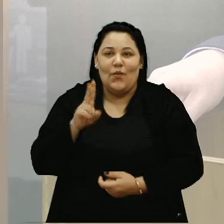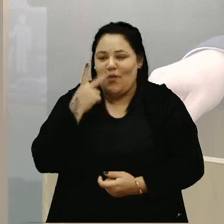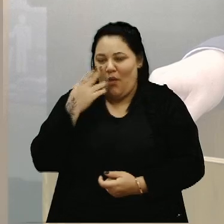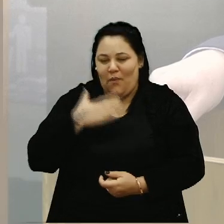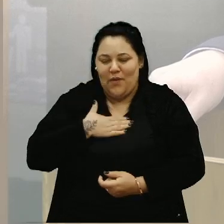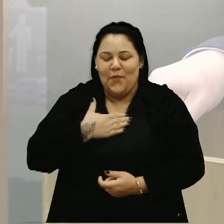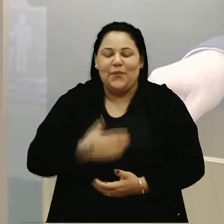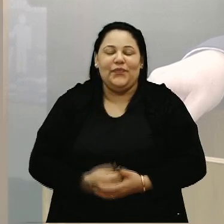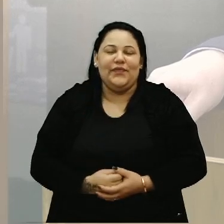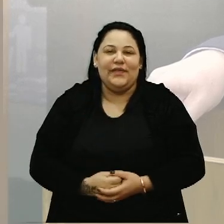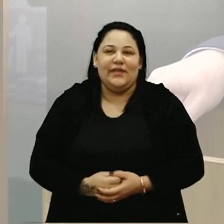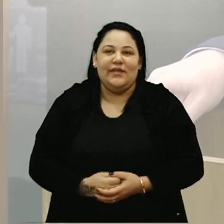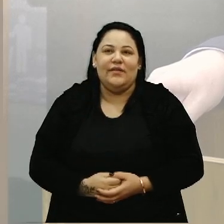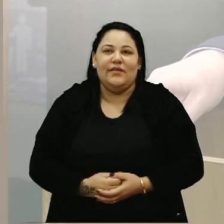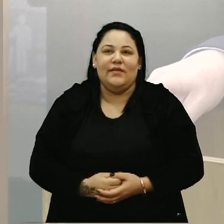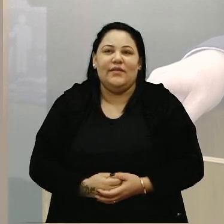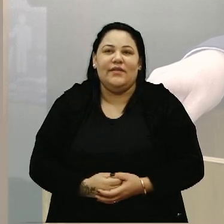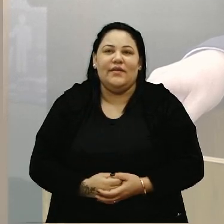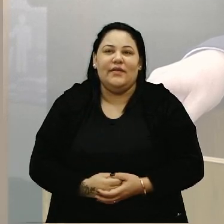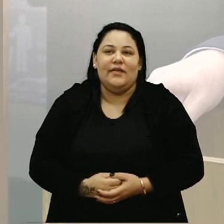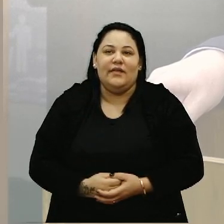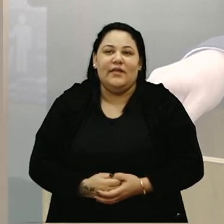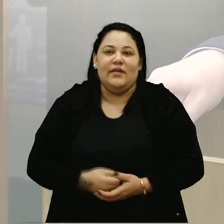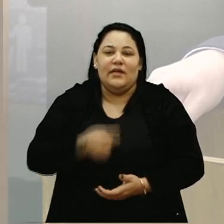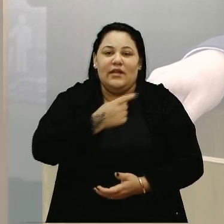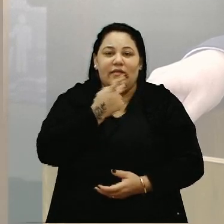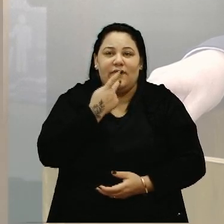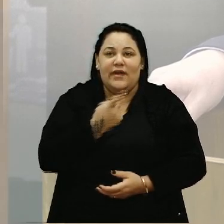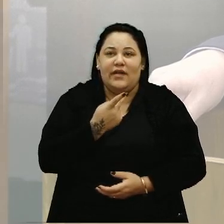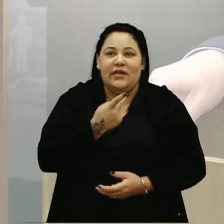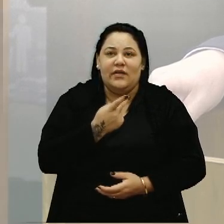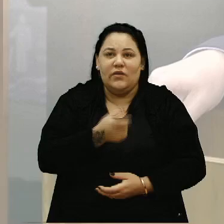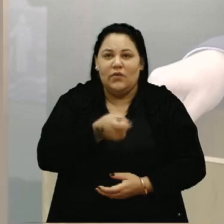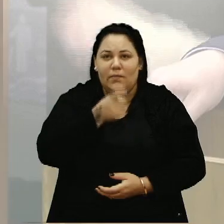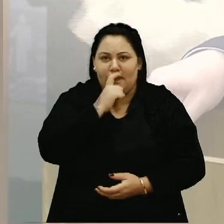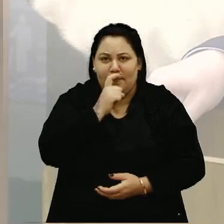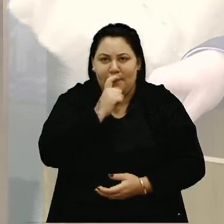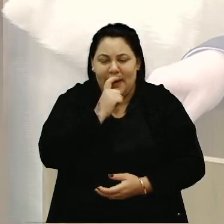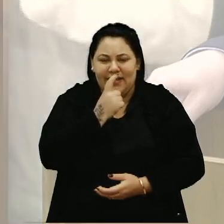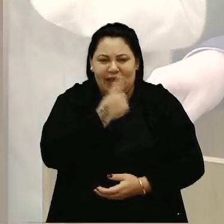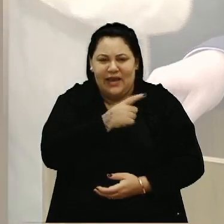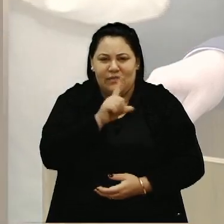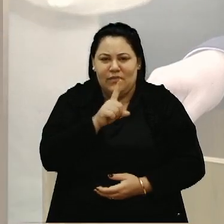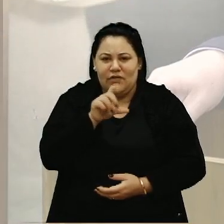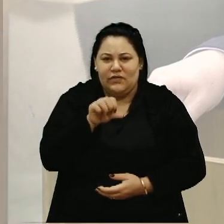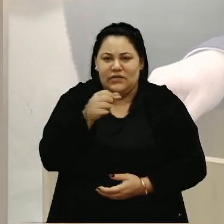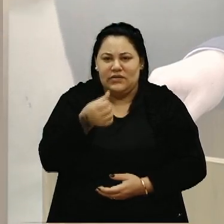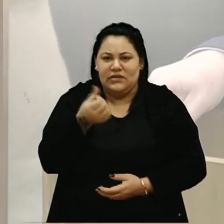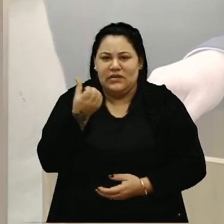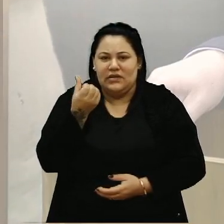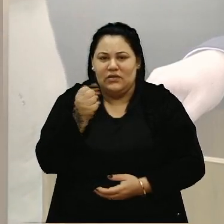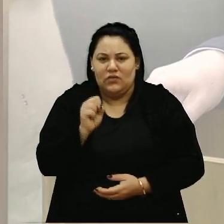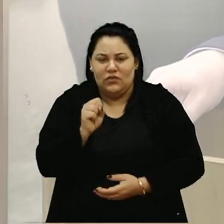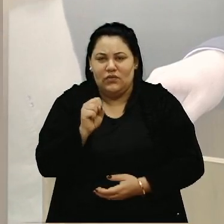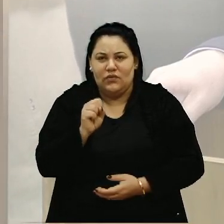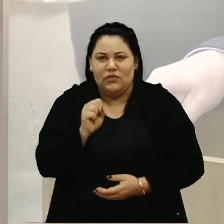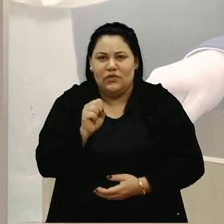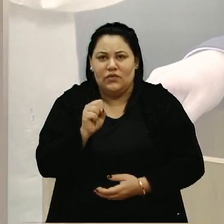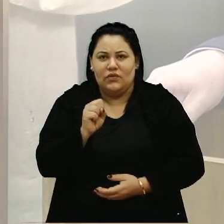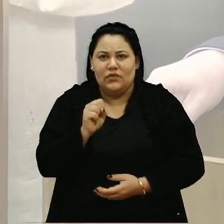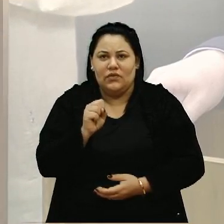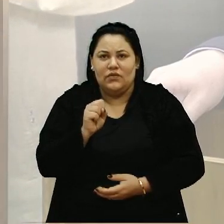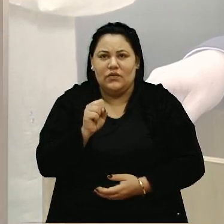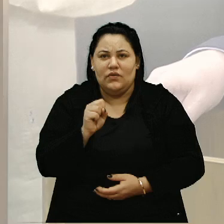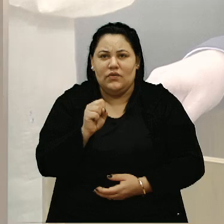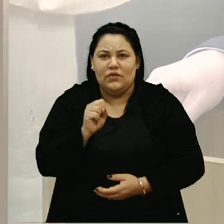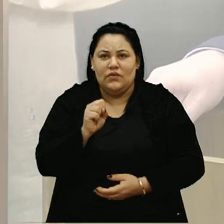ele fala que o pai dele está lá no bairro Planalto desde o ano de 1968, que é vamos dizer assim,